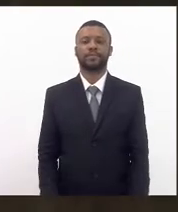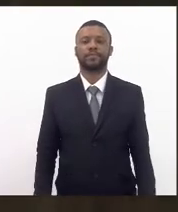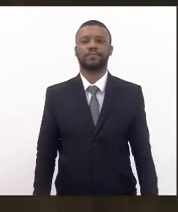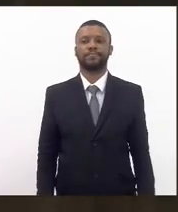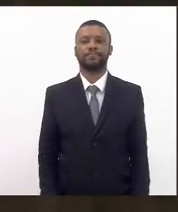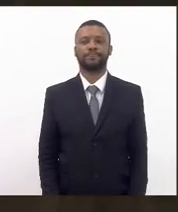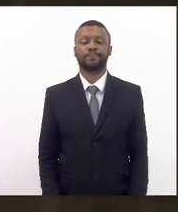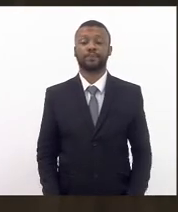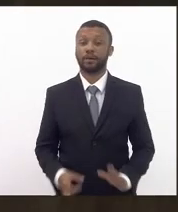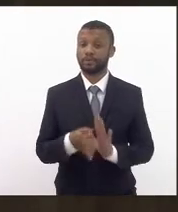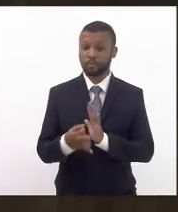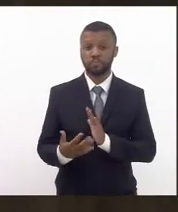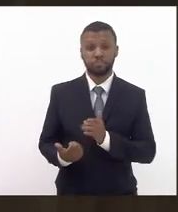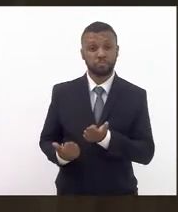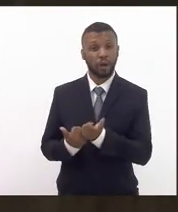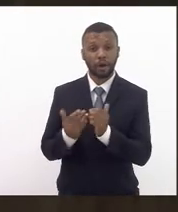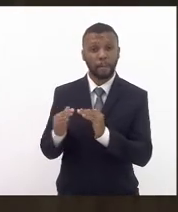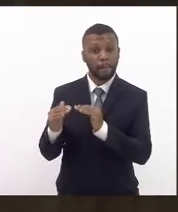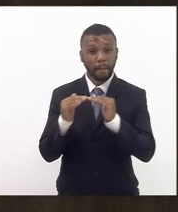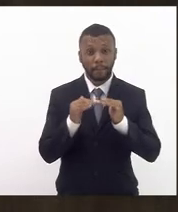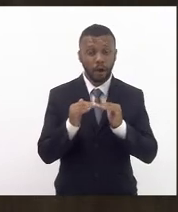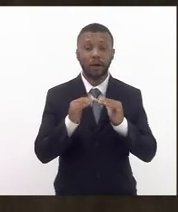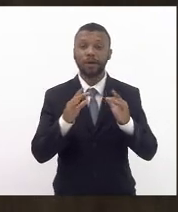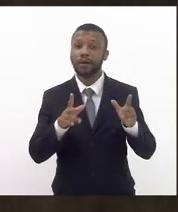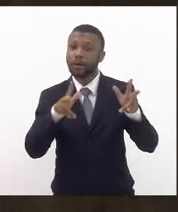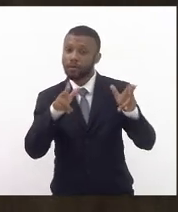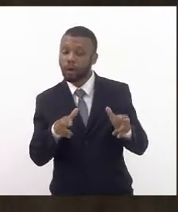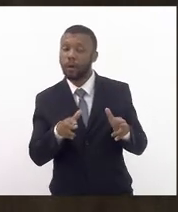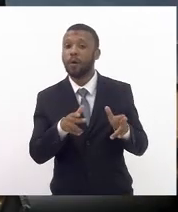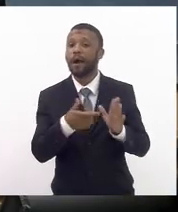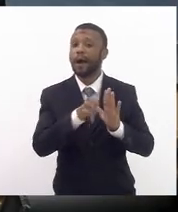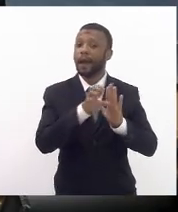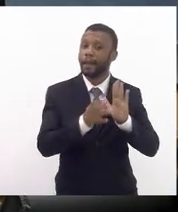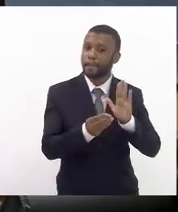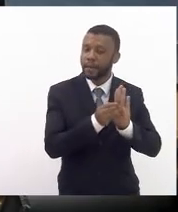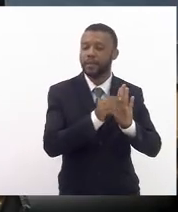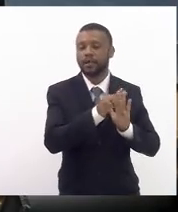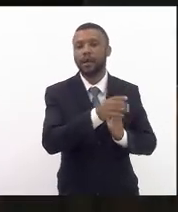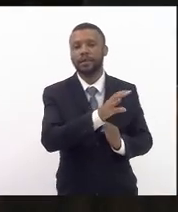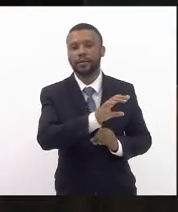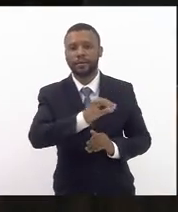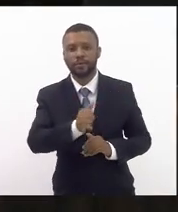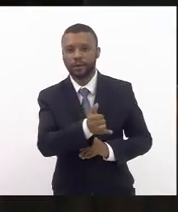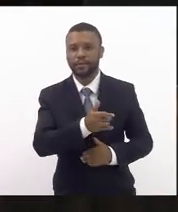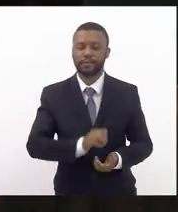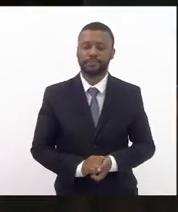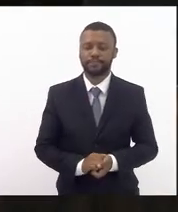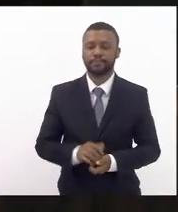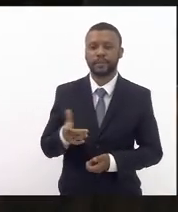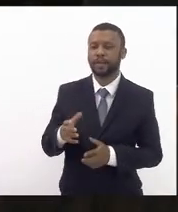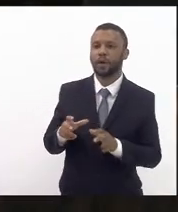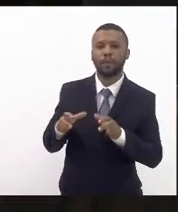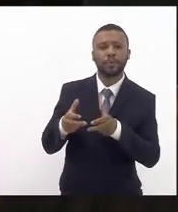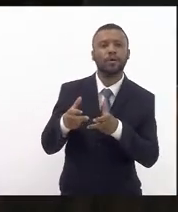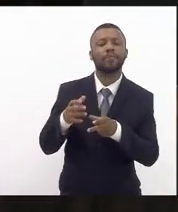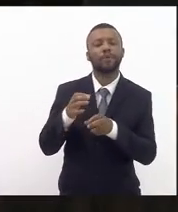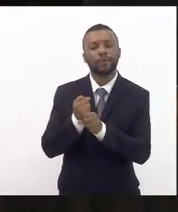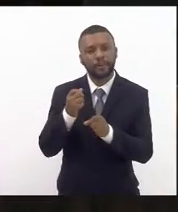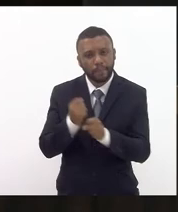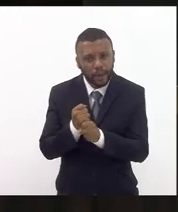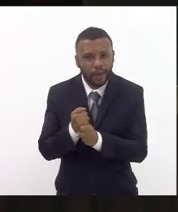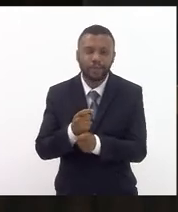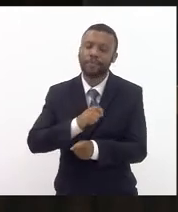O parecer é favorável, acompanhando as emendas da CCJ. Pela Comissão de Orçamento, Finanças,